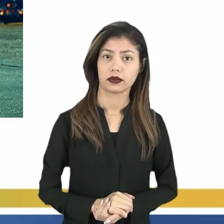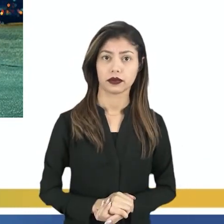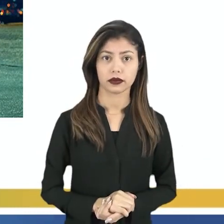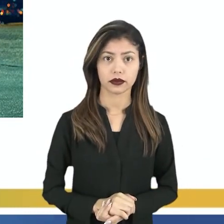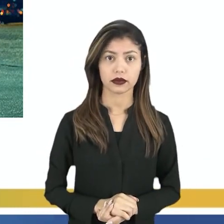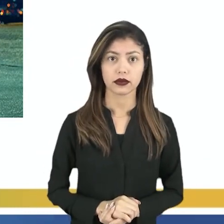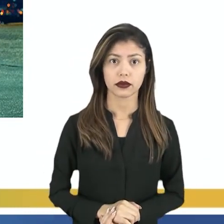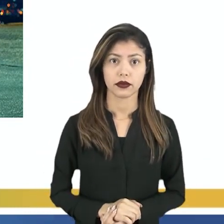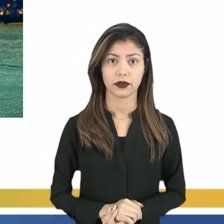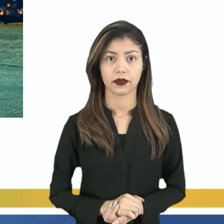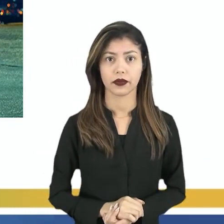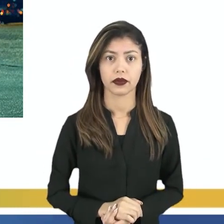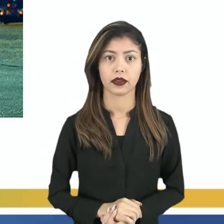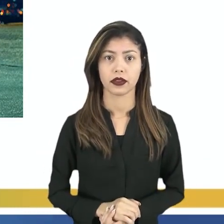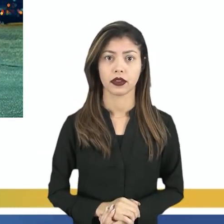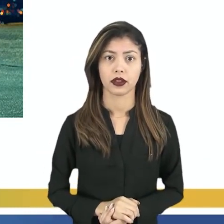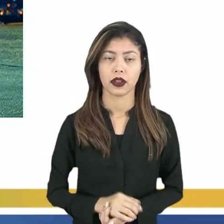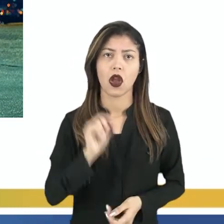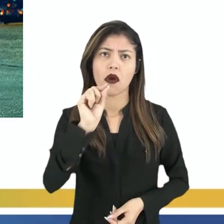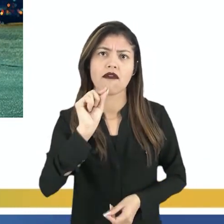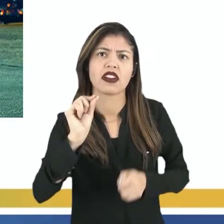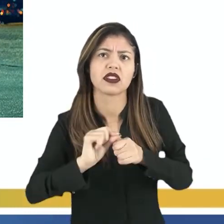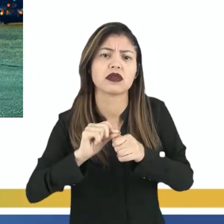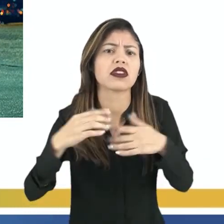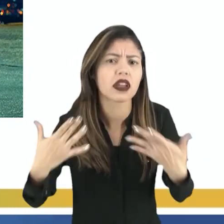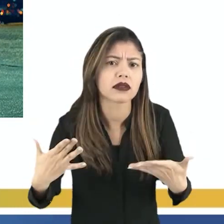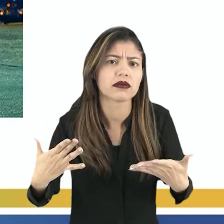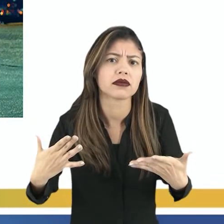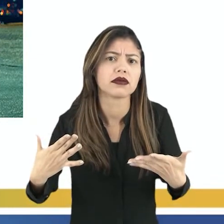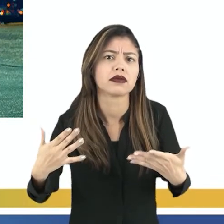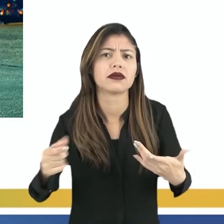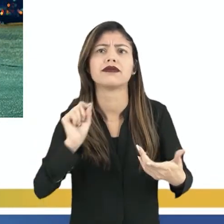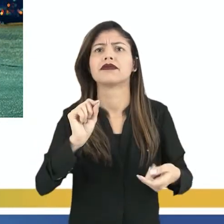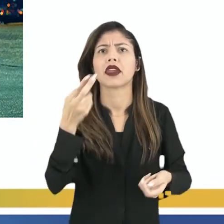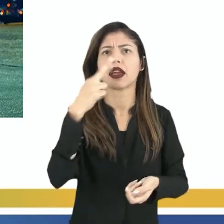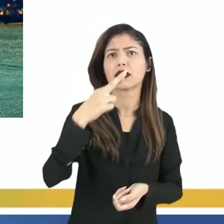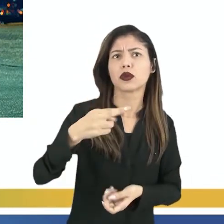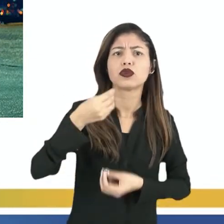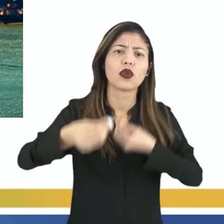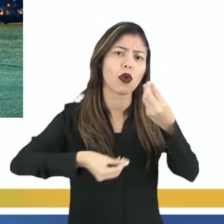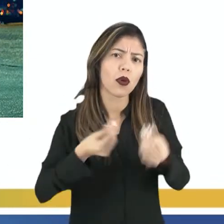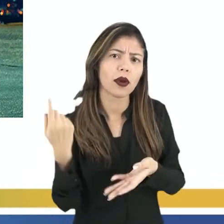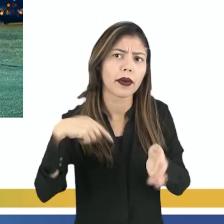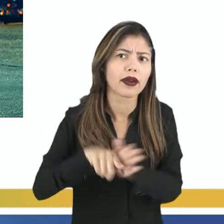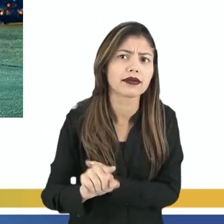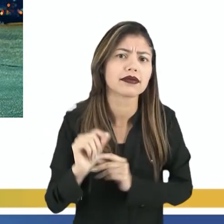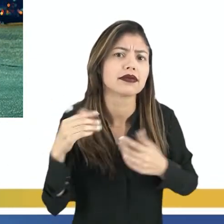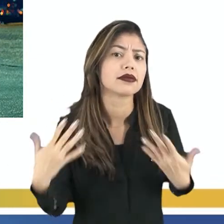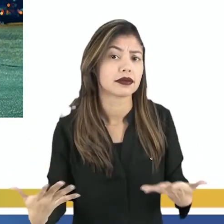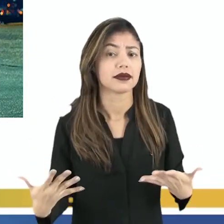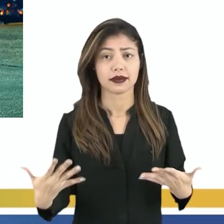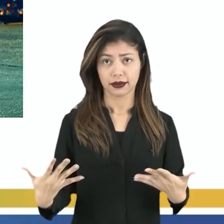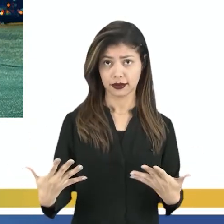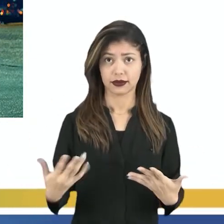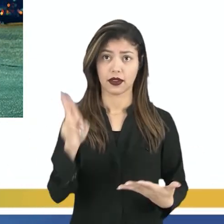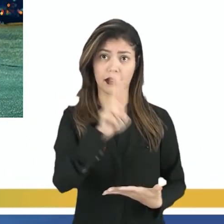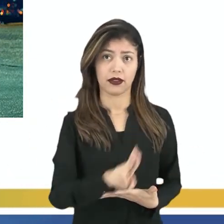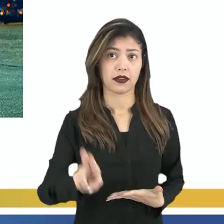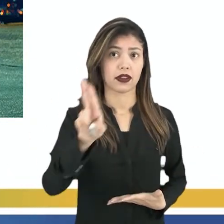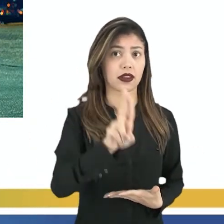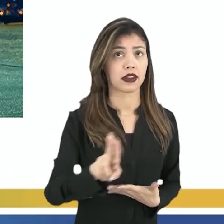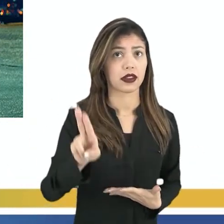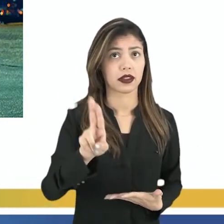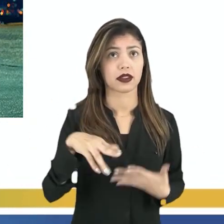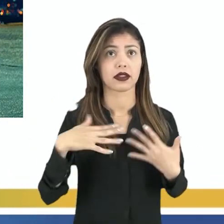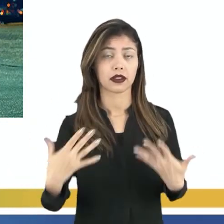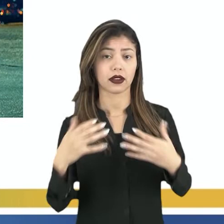doing? What are they doing? O que eles estão fazendo? E aí, como que você responde essa pergunta? Nessa pergunta nós estamos usando a